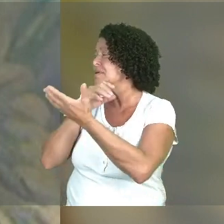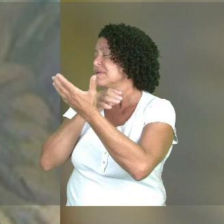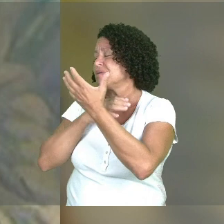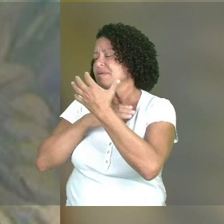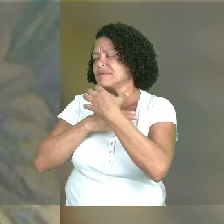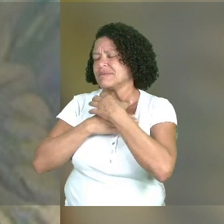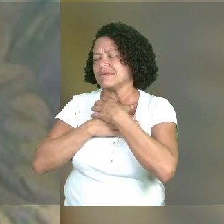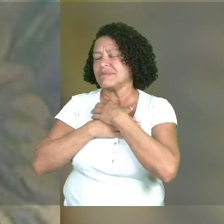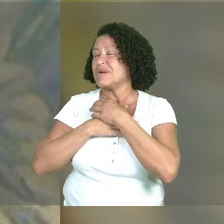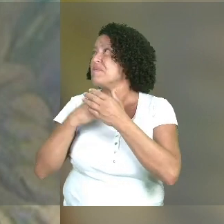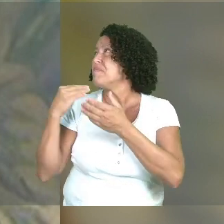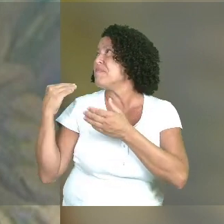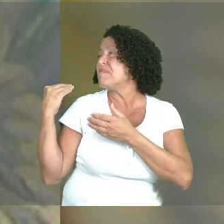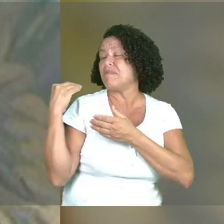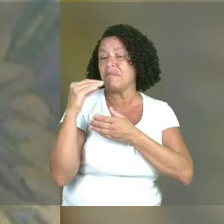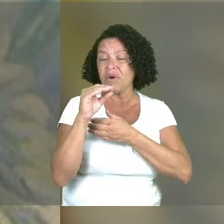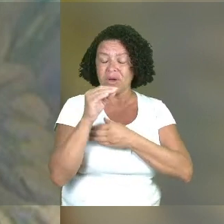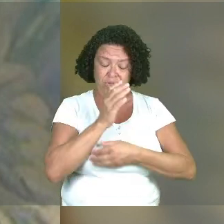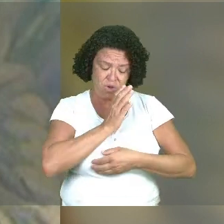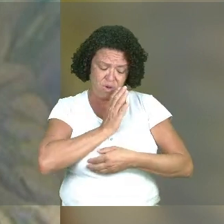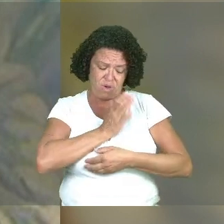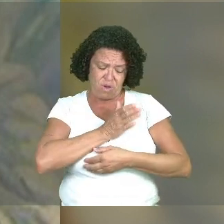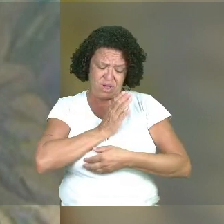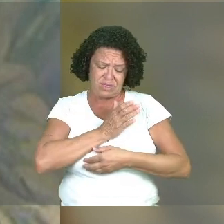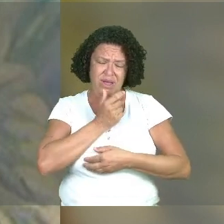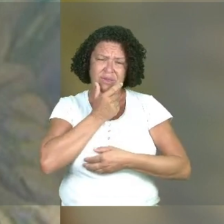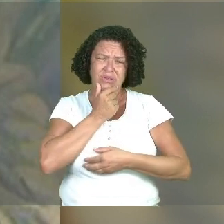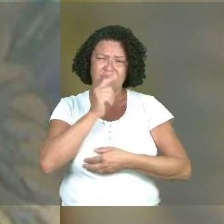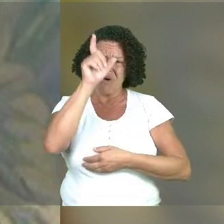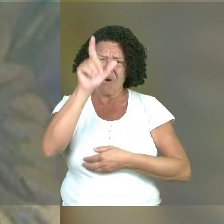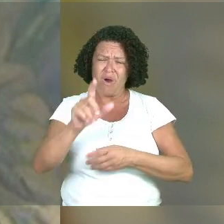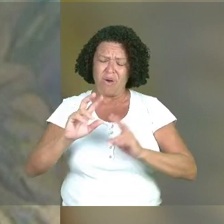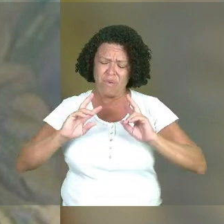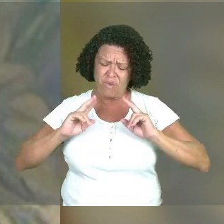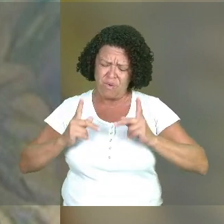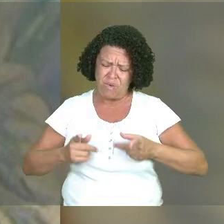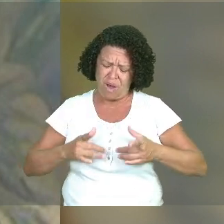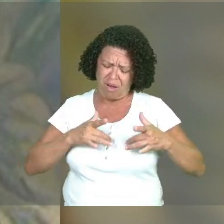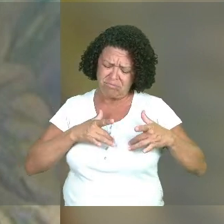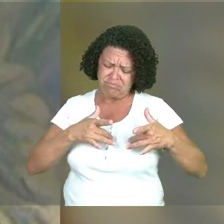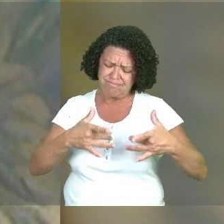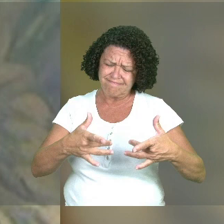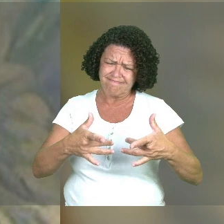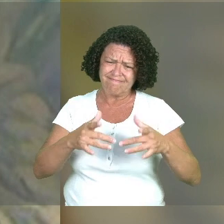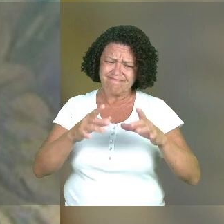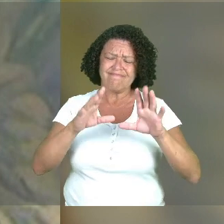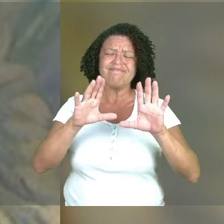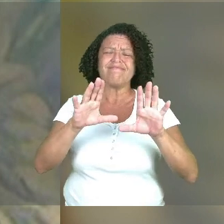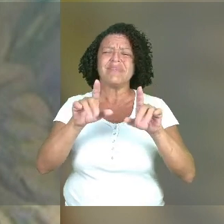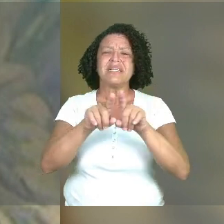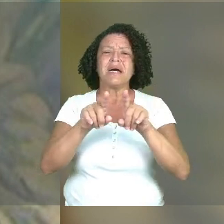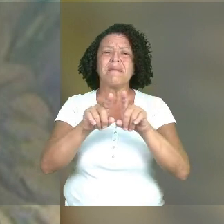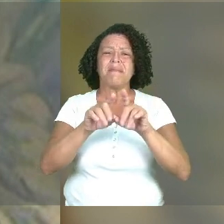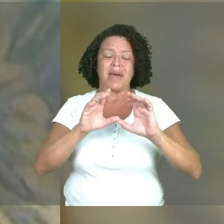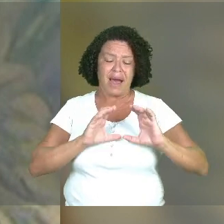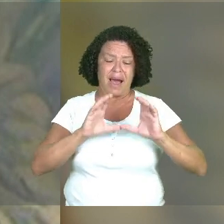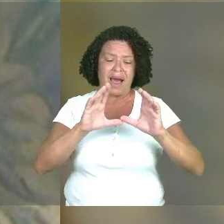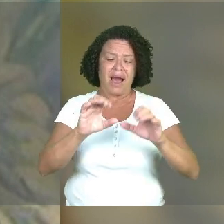Ponde no coração do homem a compaixão e a caridade.